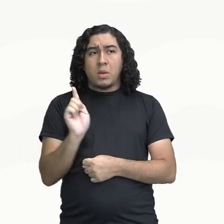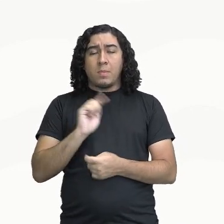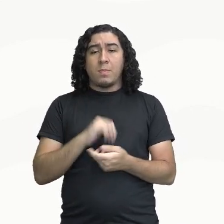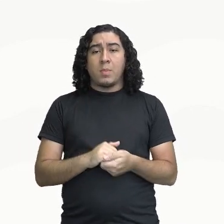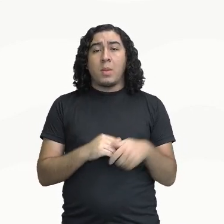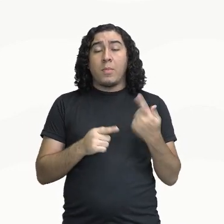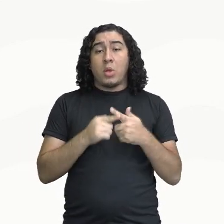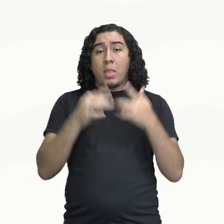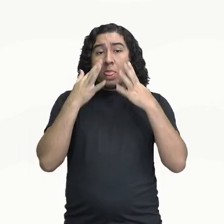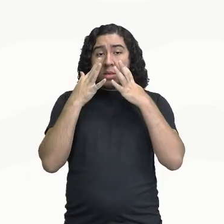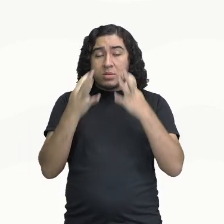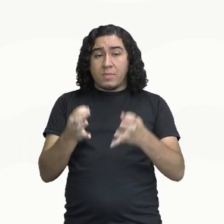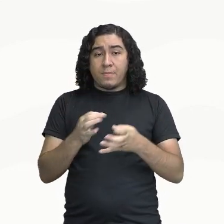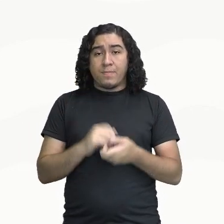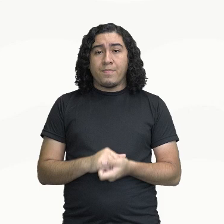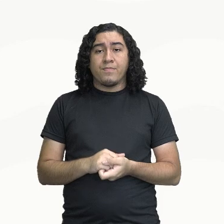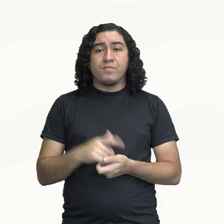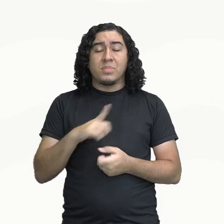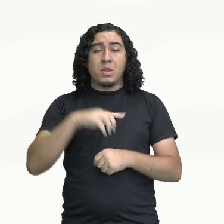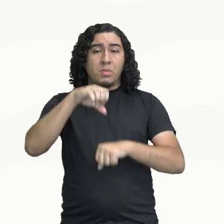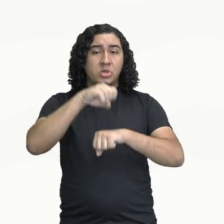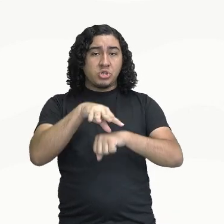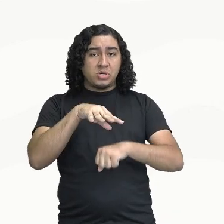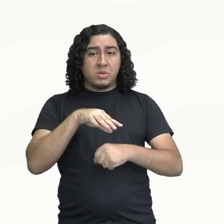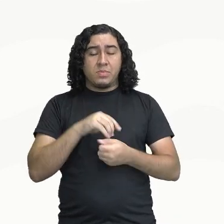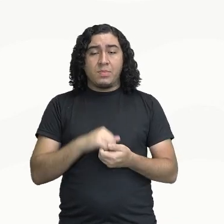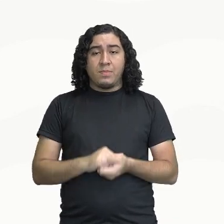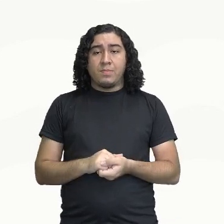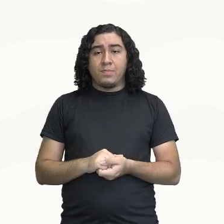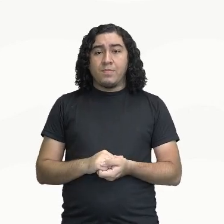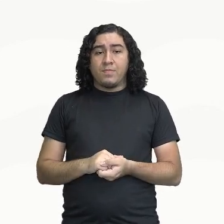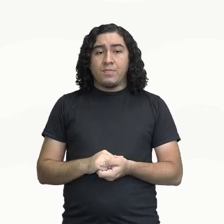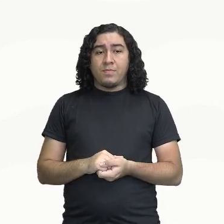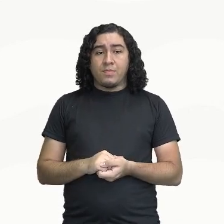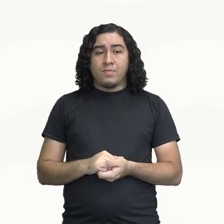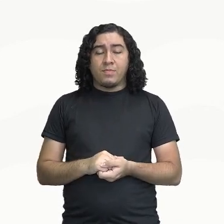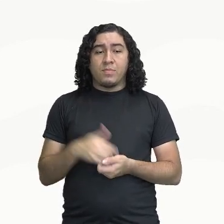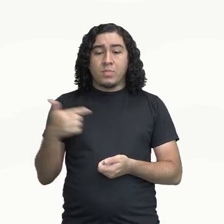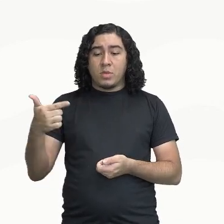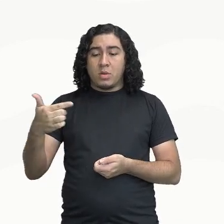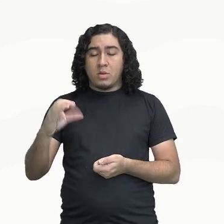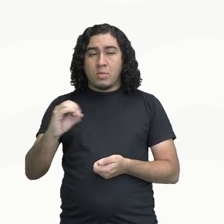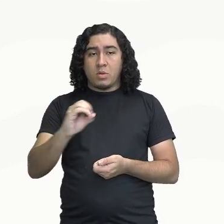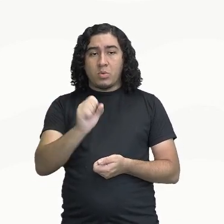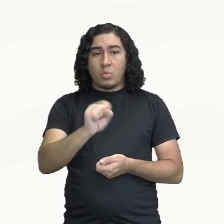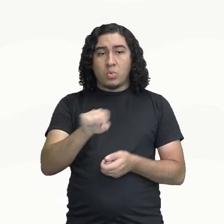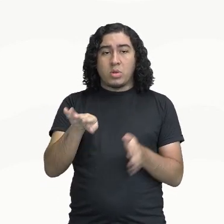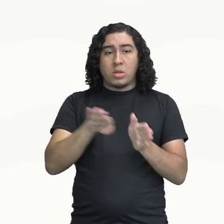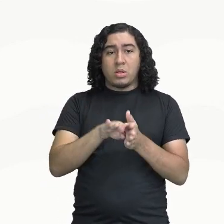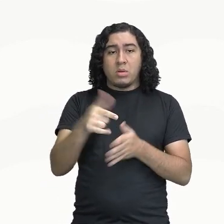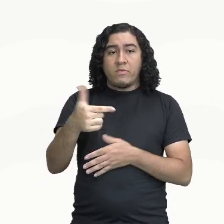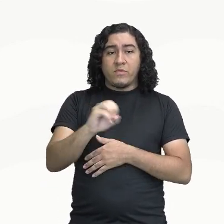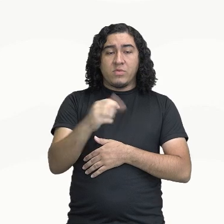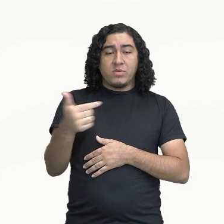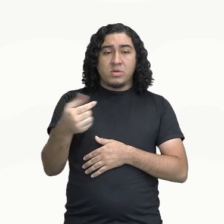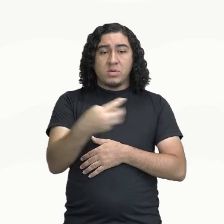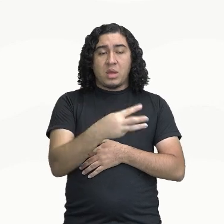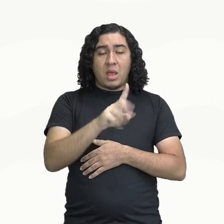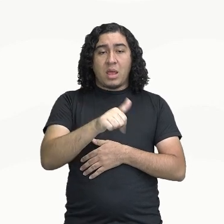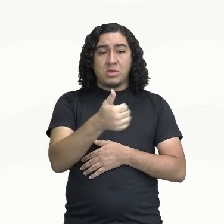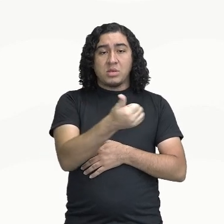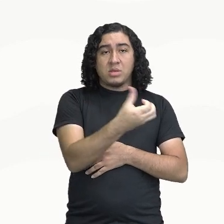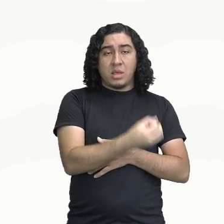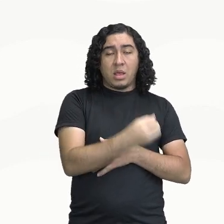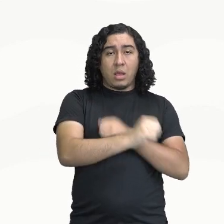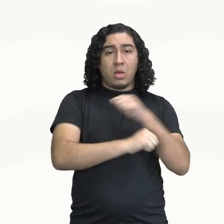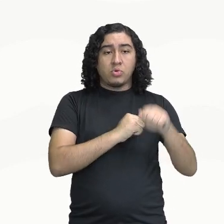só, a gente tem uma dica aqui. De 2008 a 2023, são 16 anos no